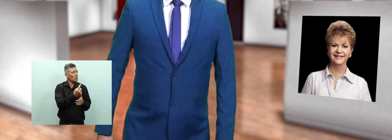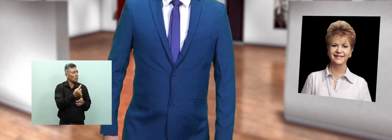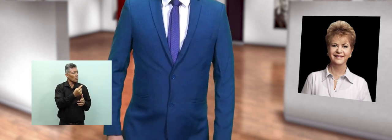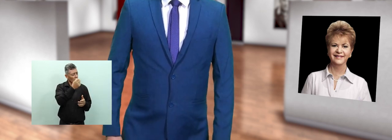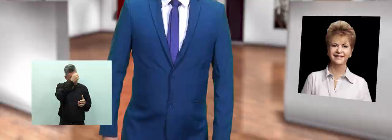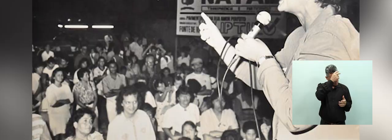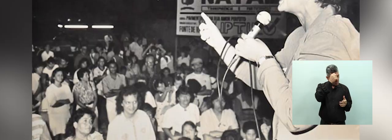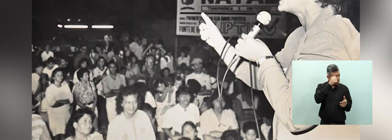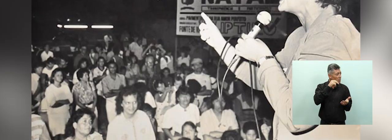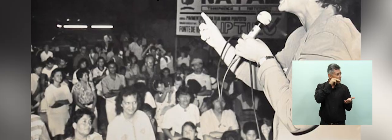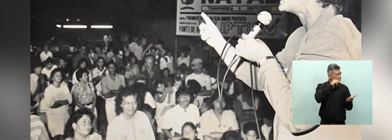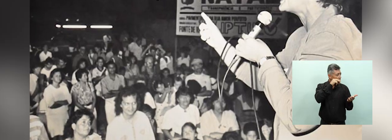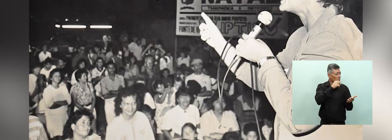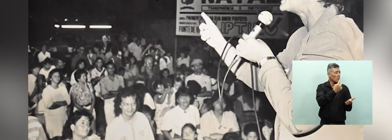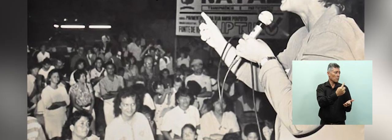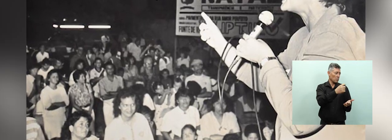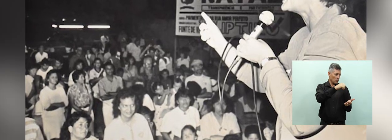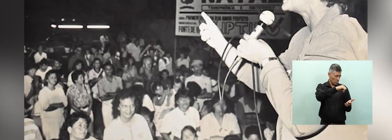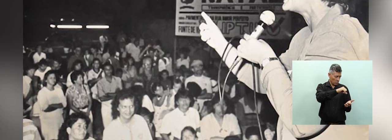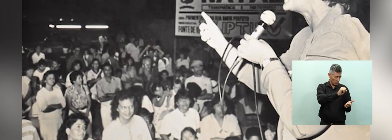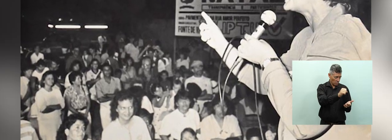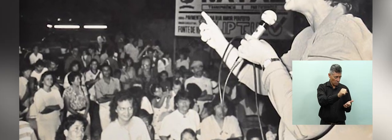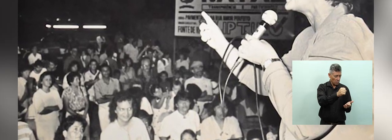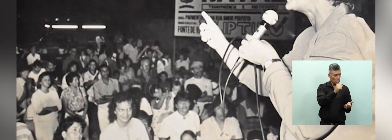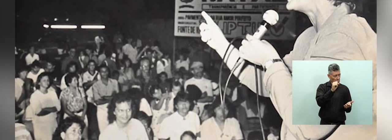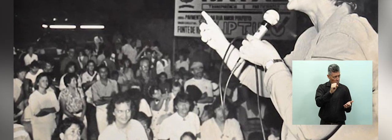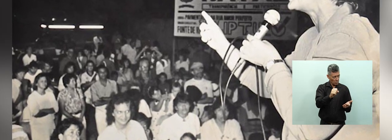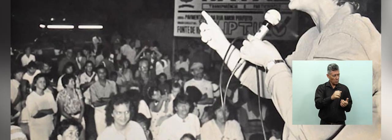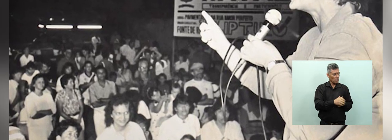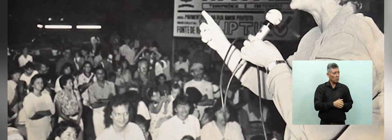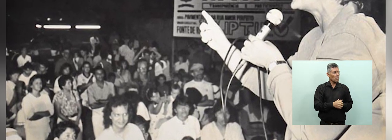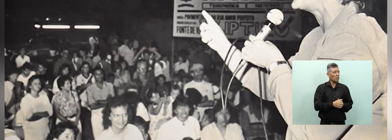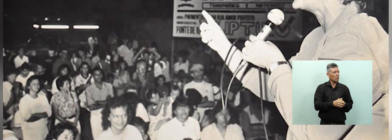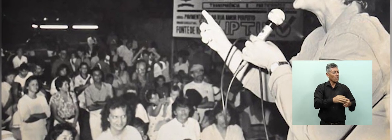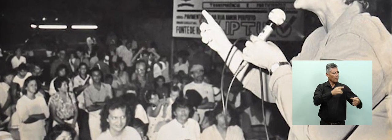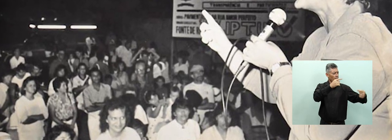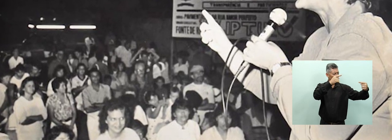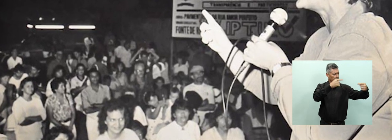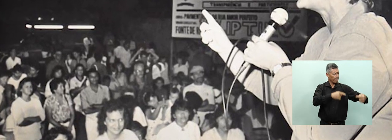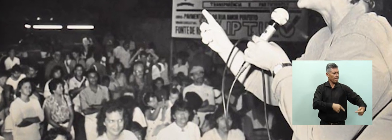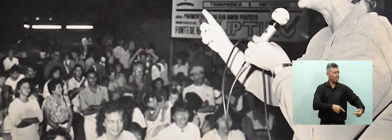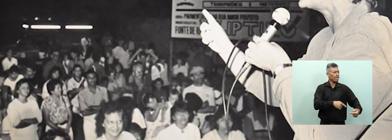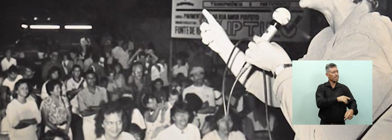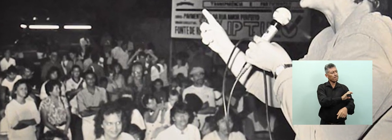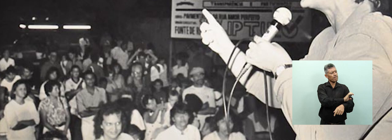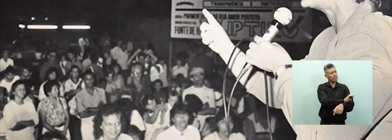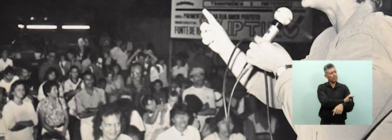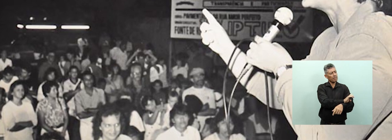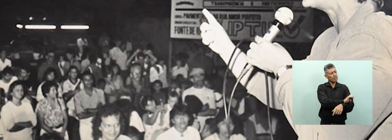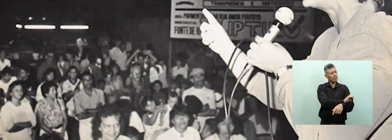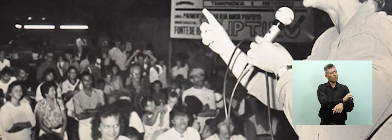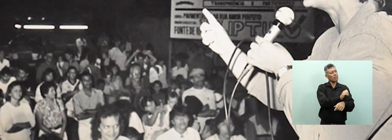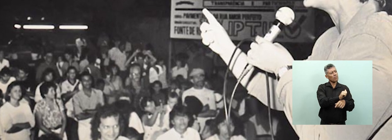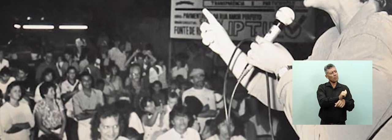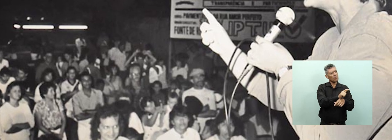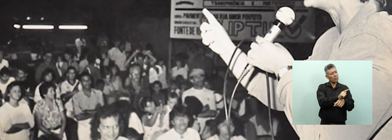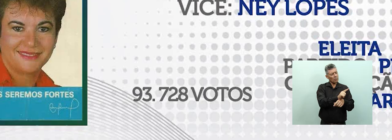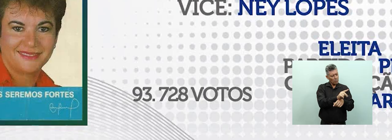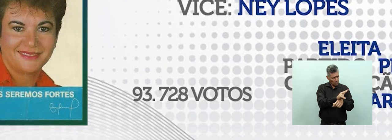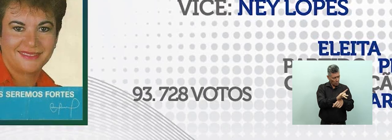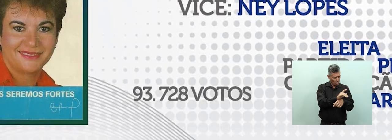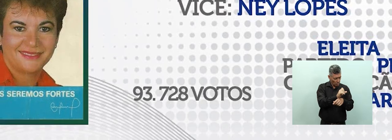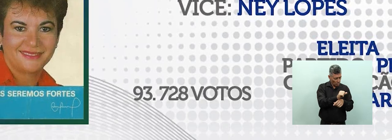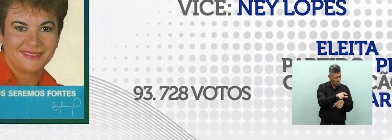prefeita de Natal. Em 1988, em disputa acirrada contra Henrique Alves, Vilma foi eleita pela